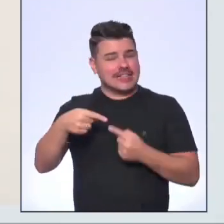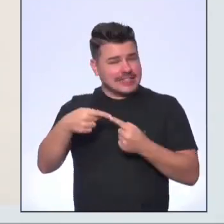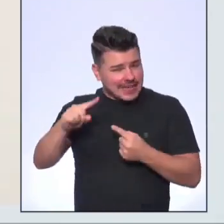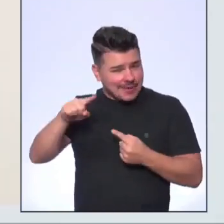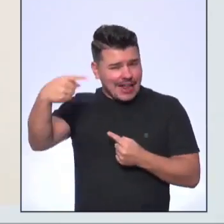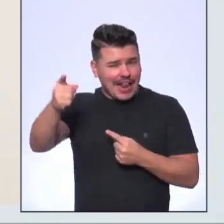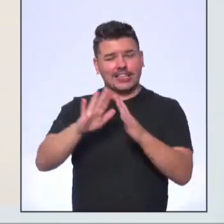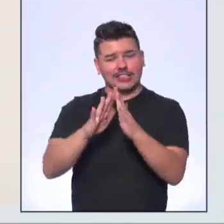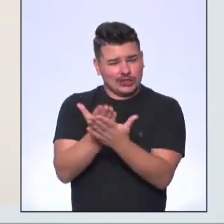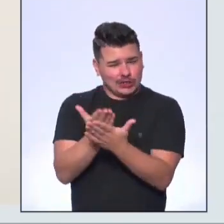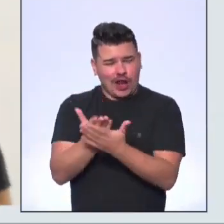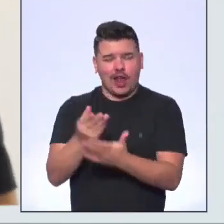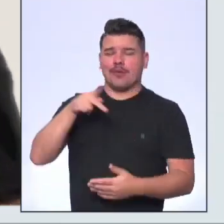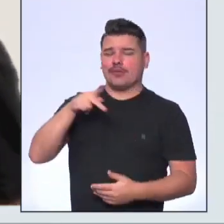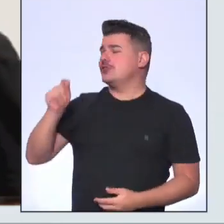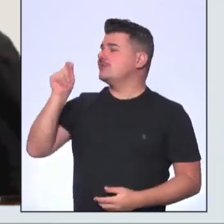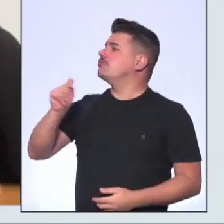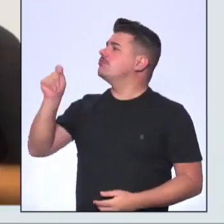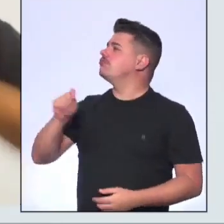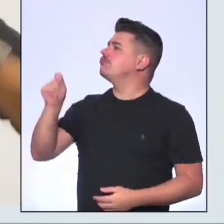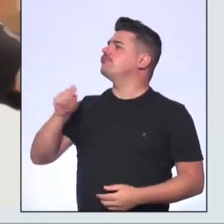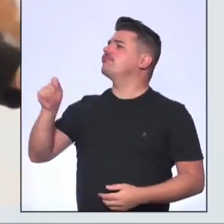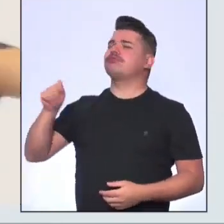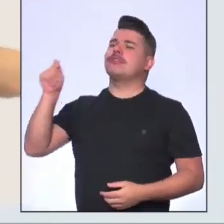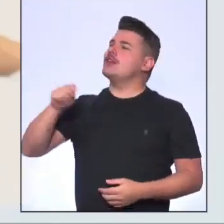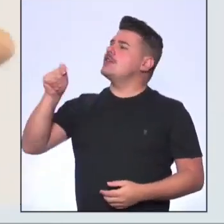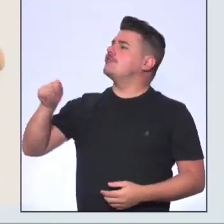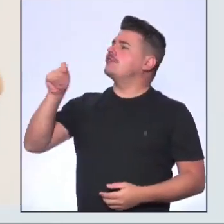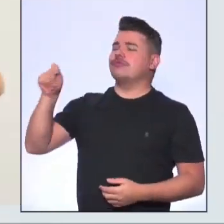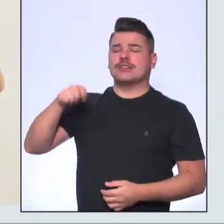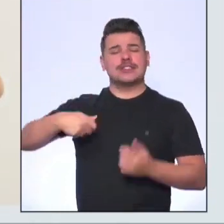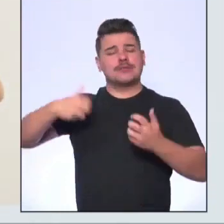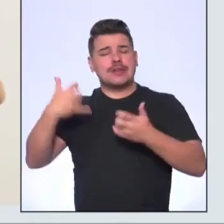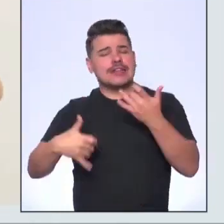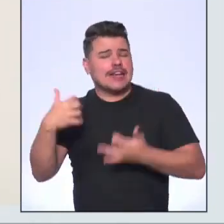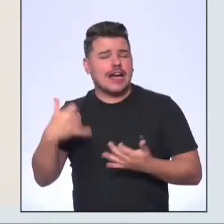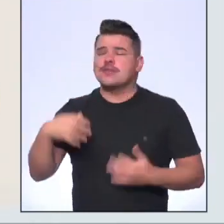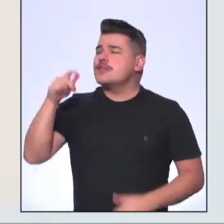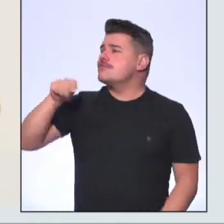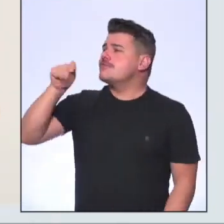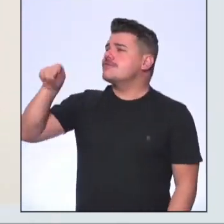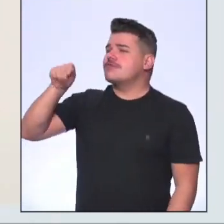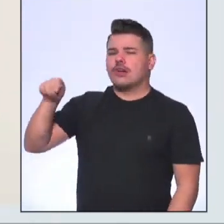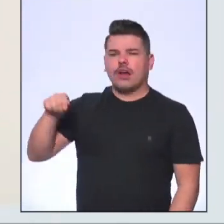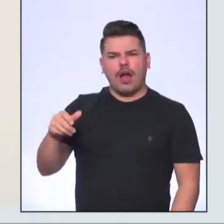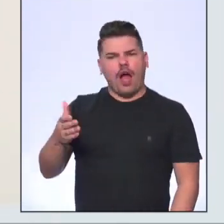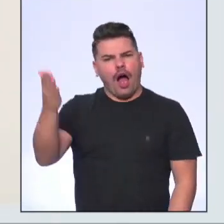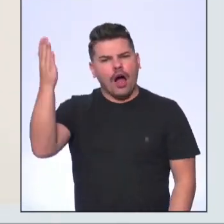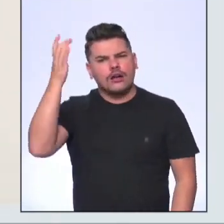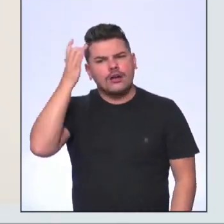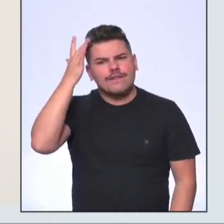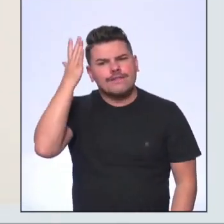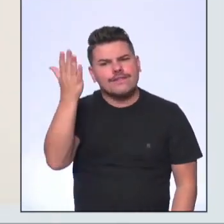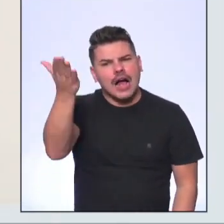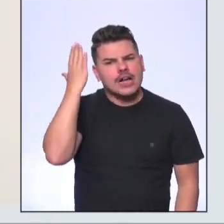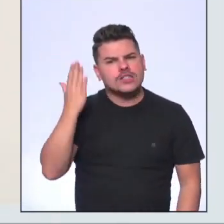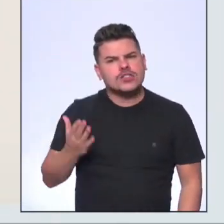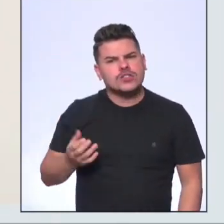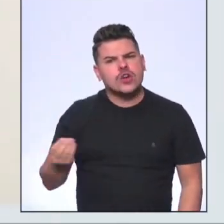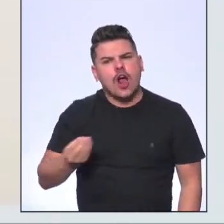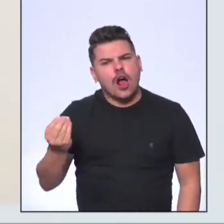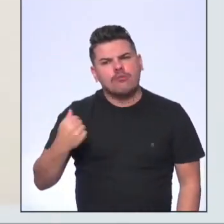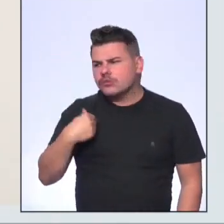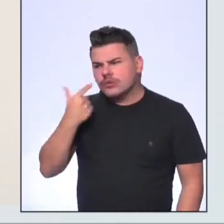seguinte, o professor começa a colocar o exercício na lousa, começa a fazer, você fala, mas era isso?